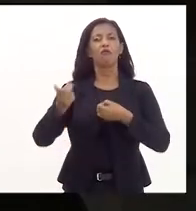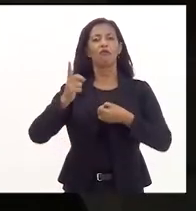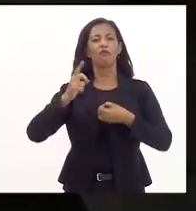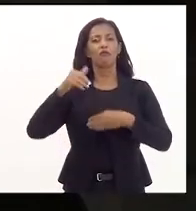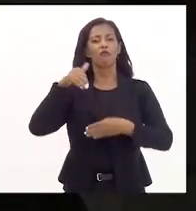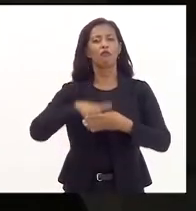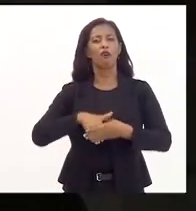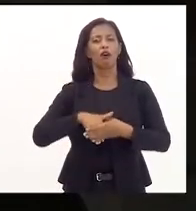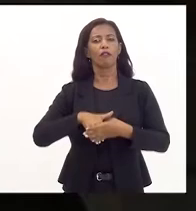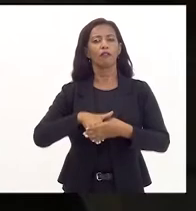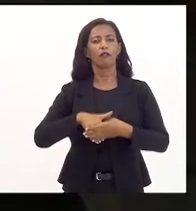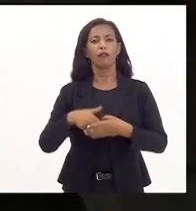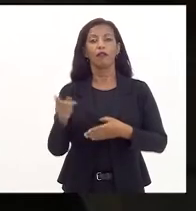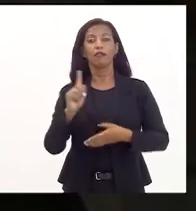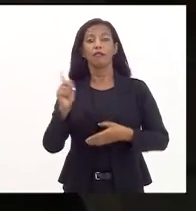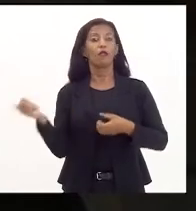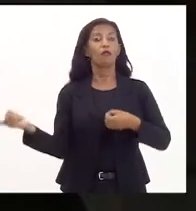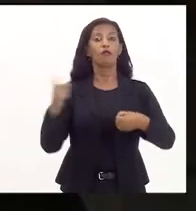quem vota não volta.